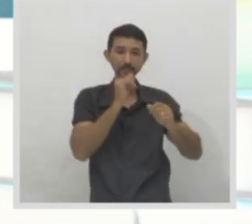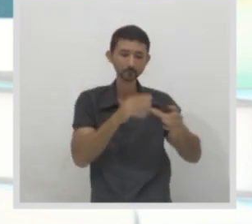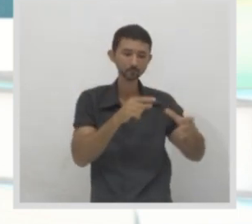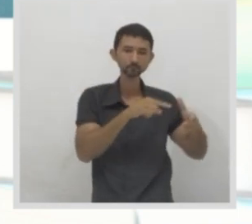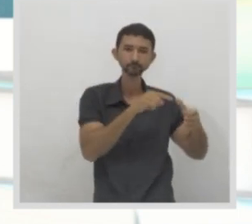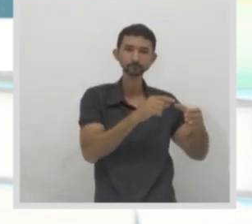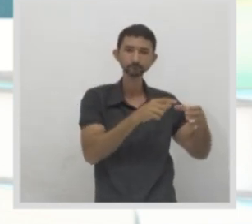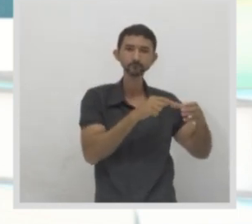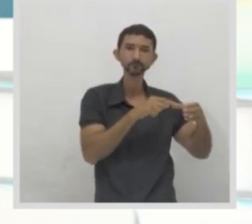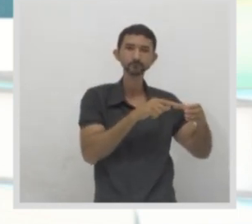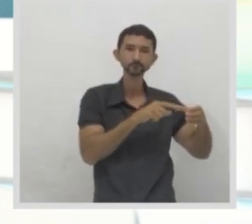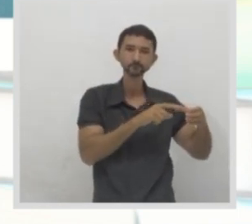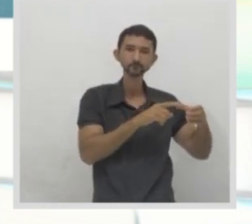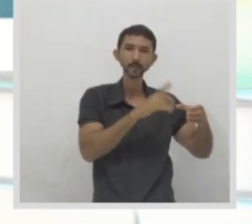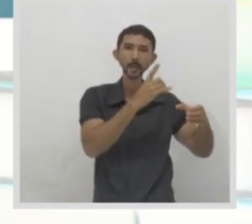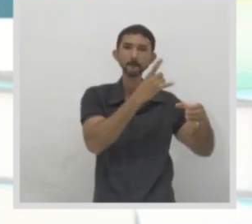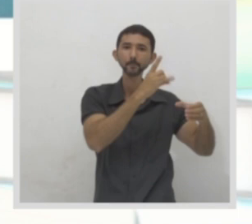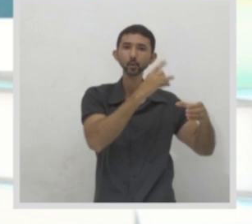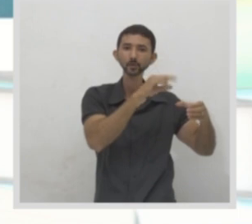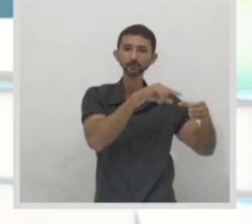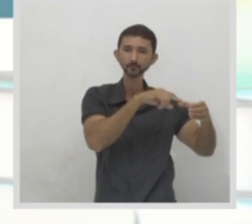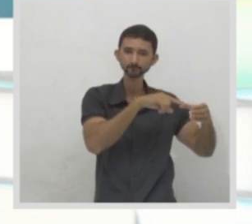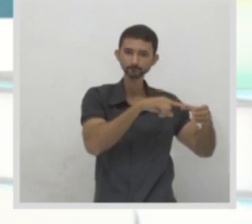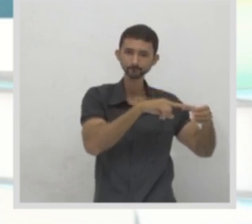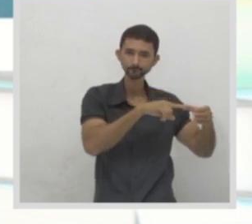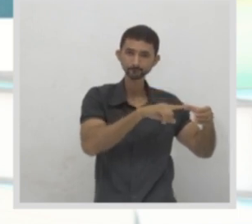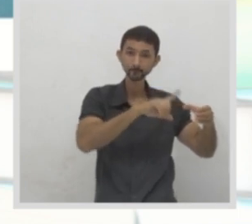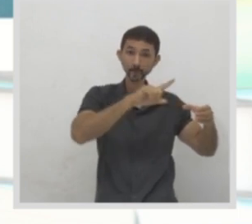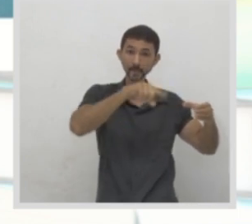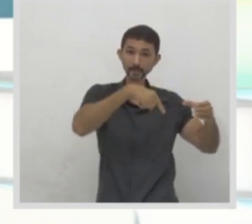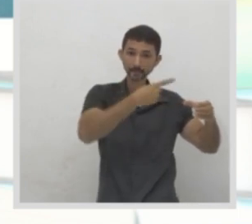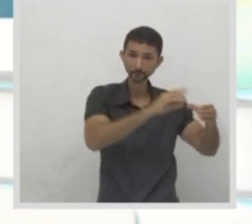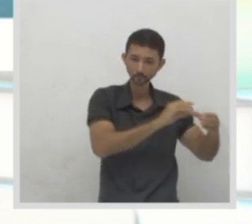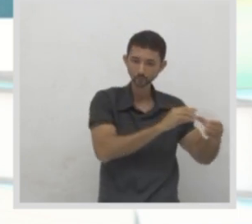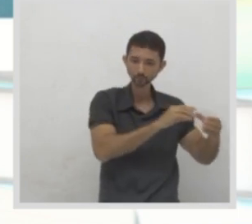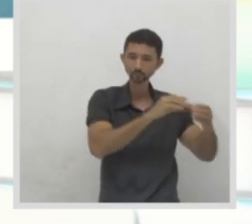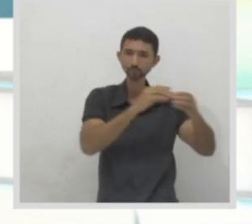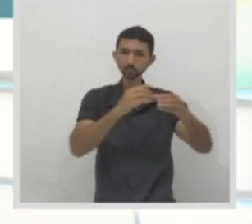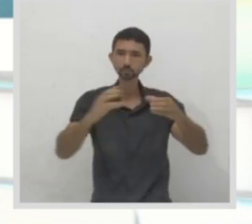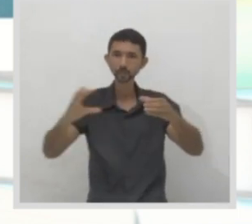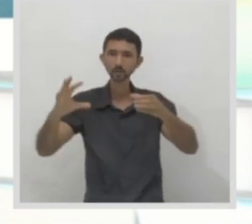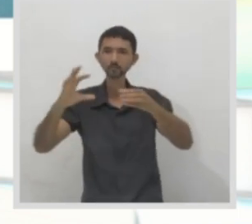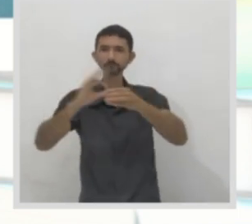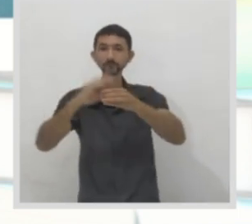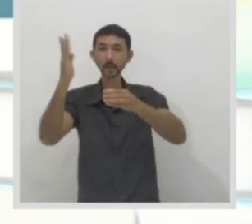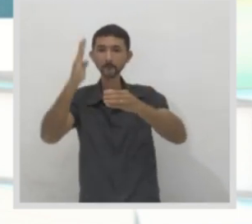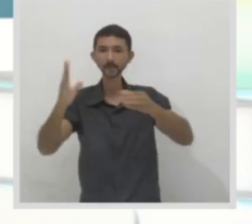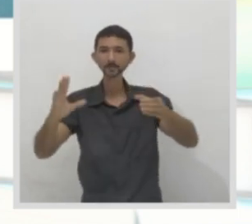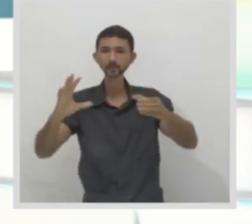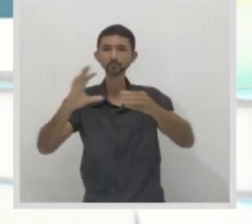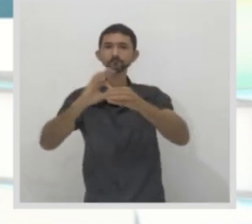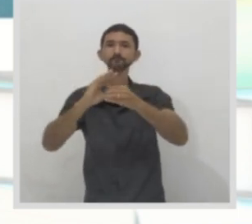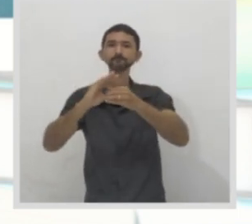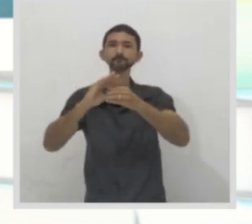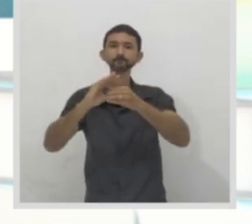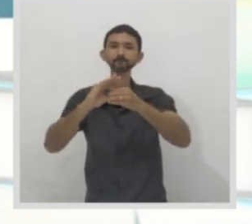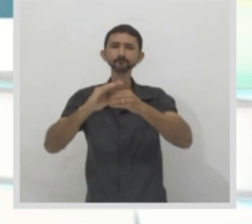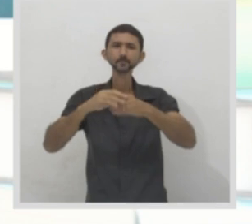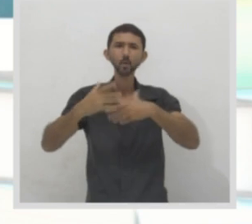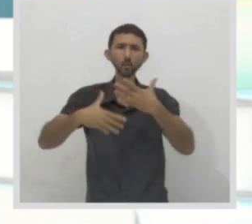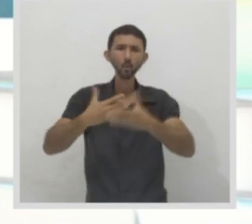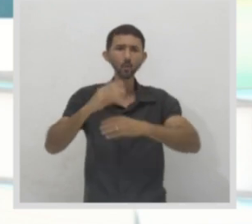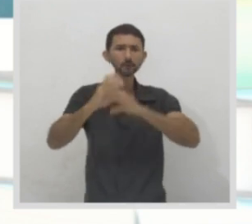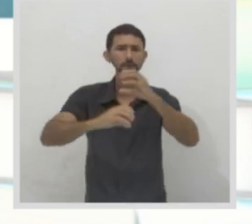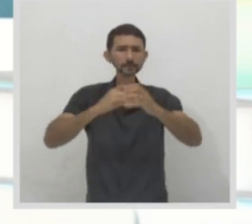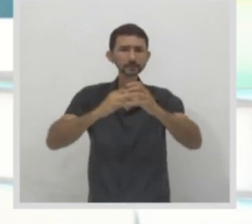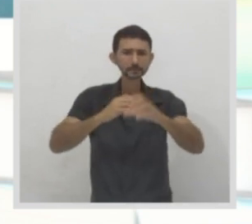ao território brasileiro. Ora, esse território pertencia à Bolívia, né? Só que com o ciclo da borracha, muitos